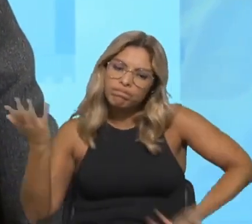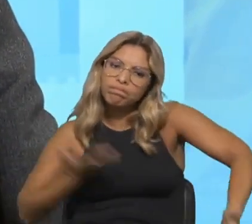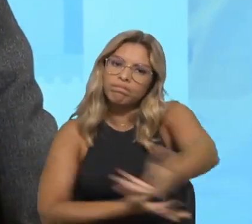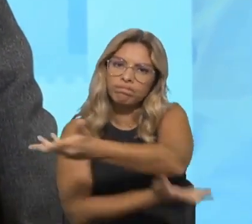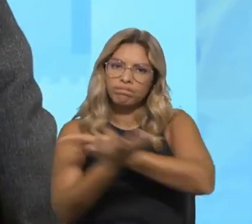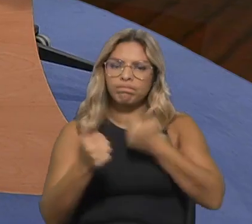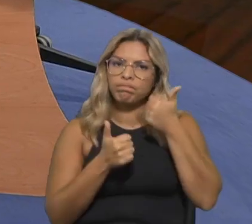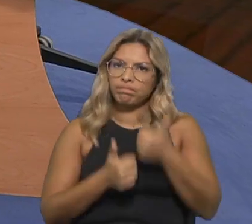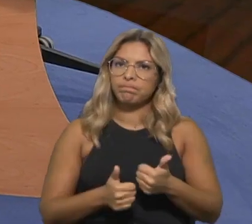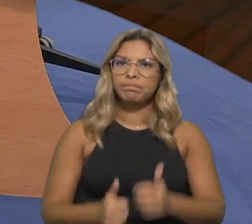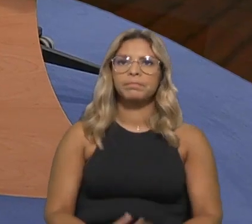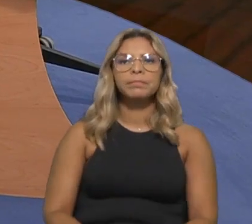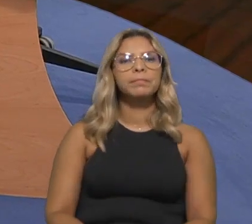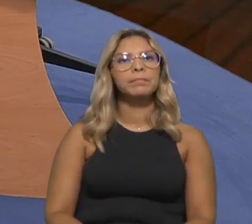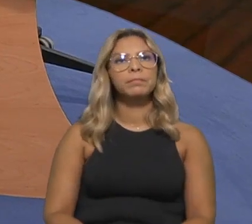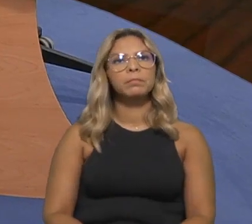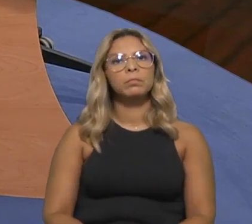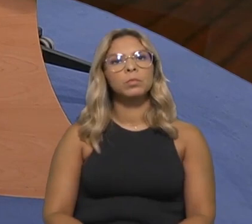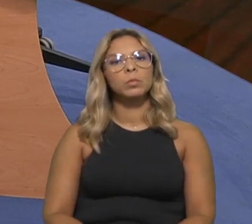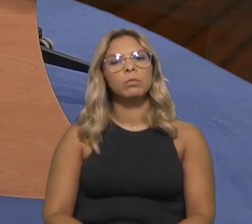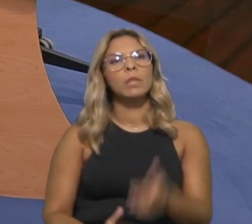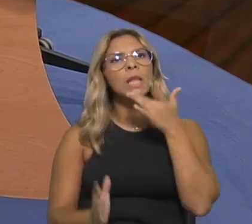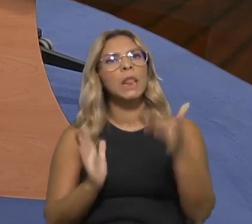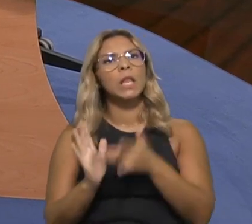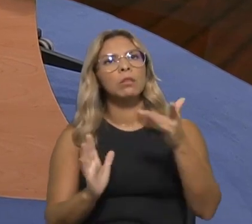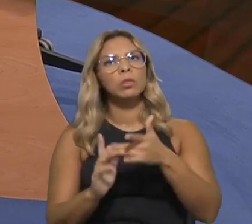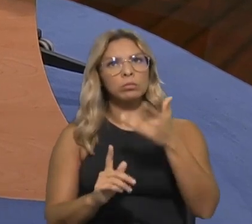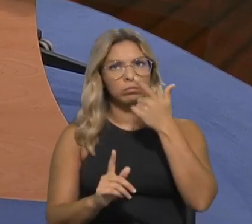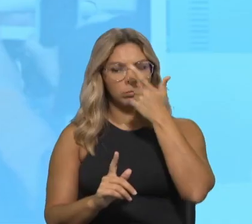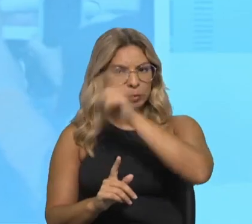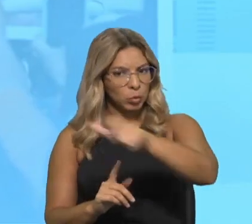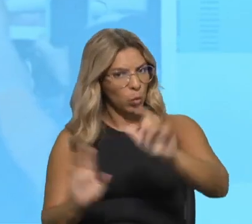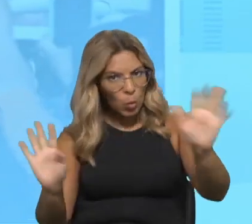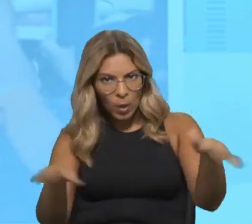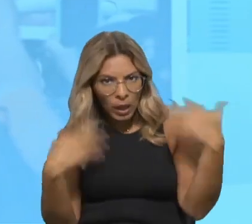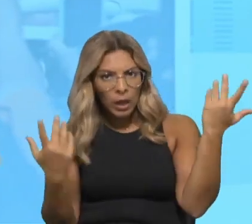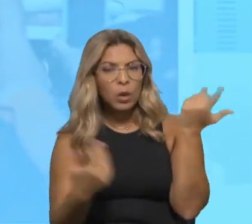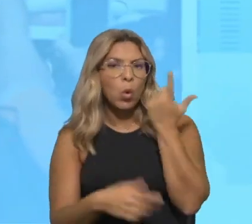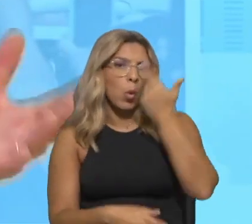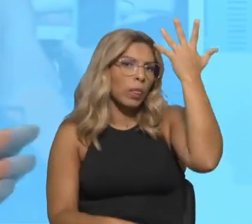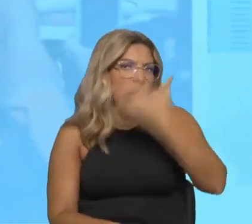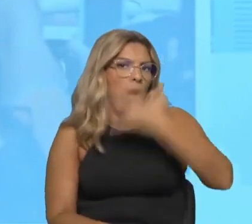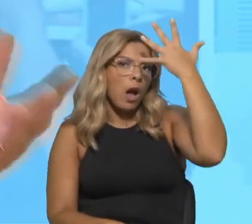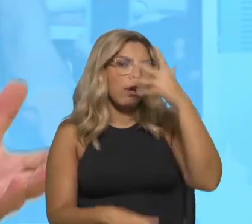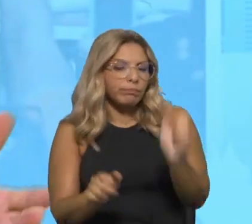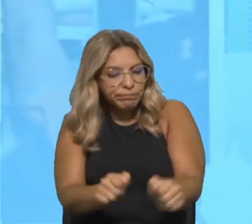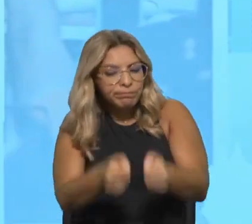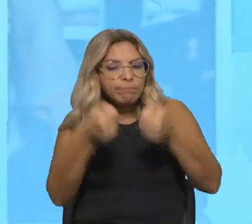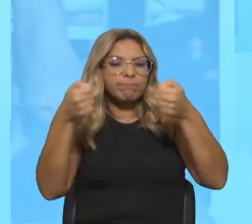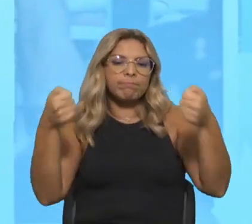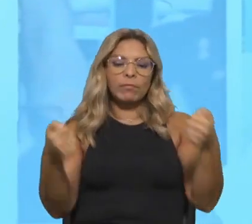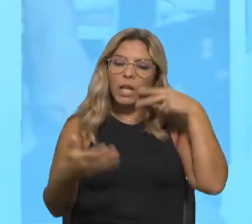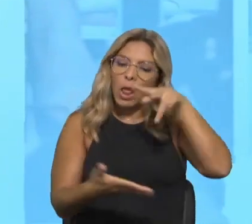bem e para terminar eh Miguel Moreira da Costa é um livro dirigido a qualquer leitor para qualquer circunstância do dia Abrir em em diferentes